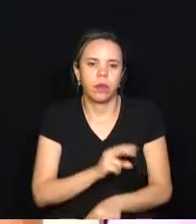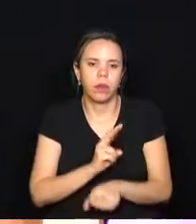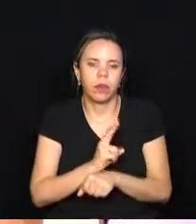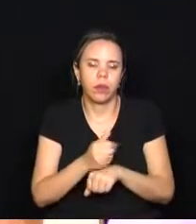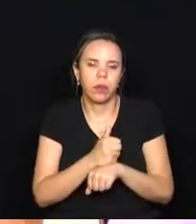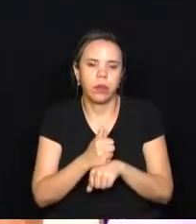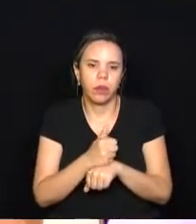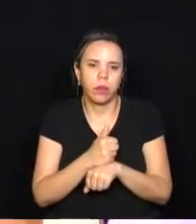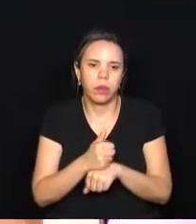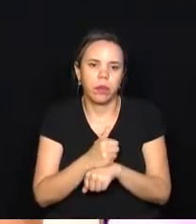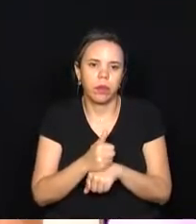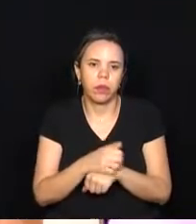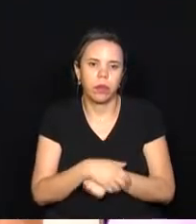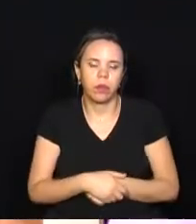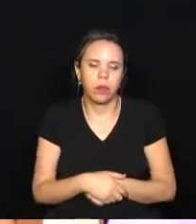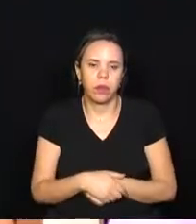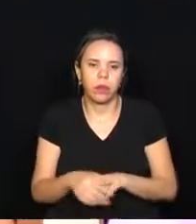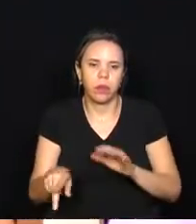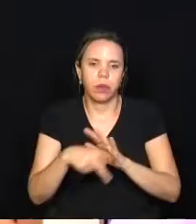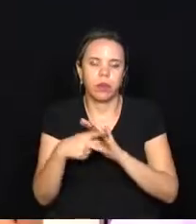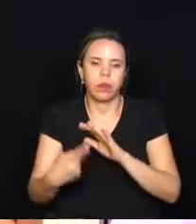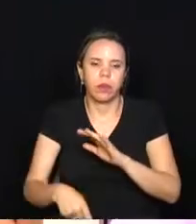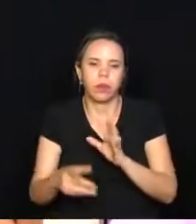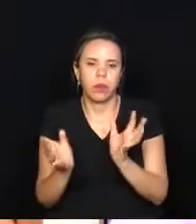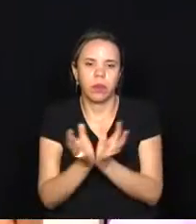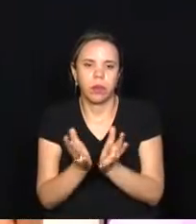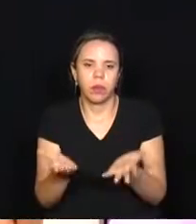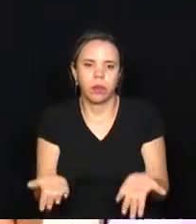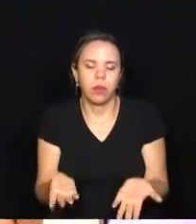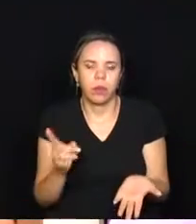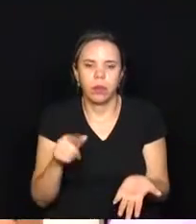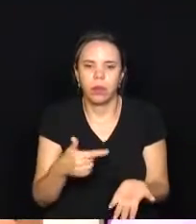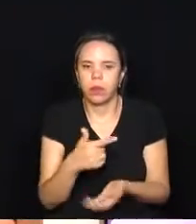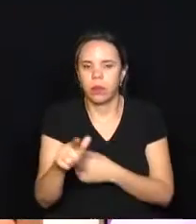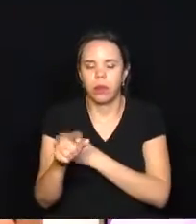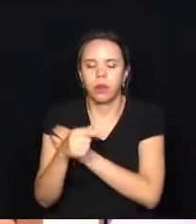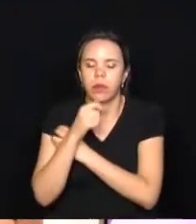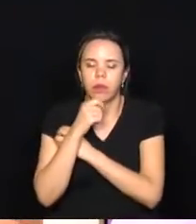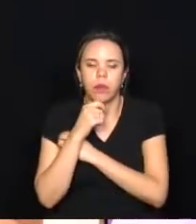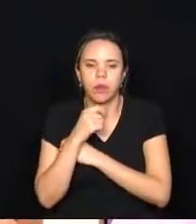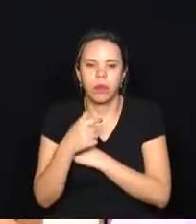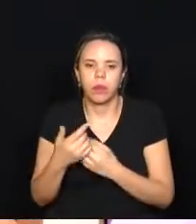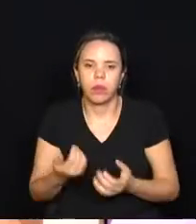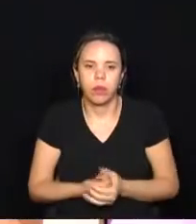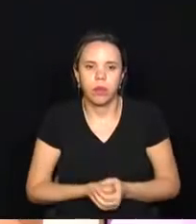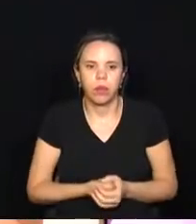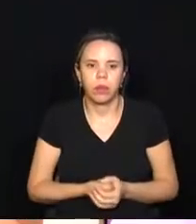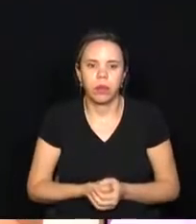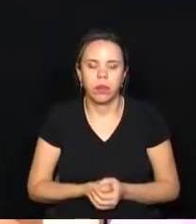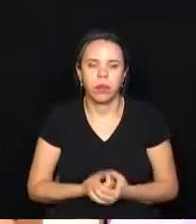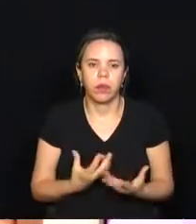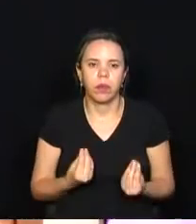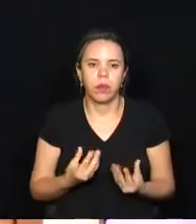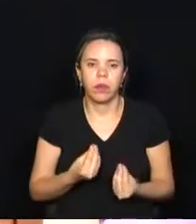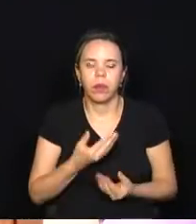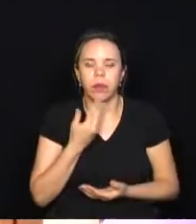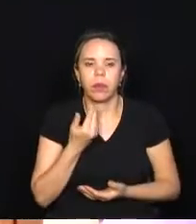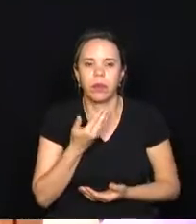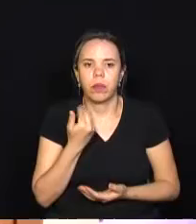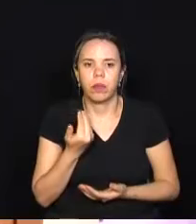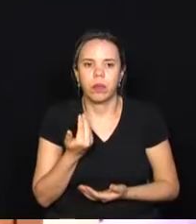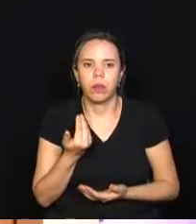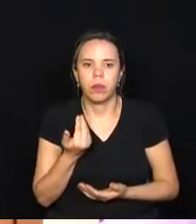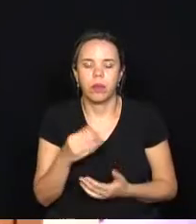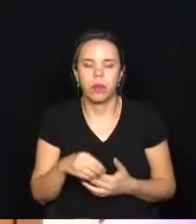cuidadores da própria comunidade. Né? Isso não existe aqui ainda. Né? Quer dizer, e é muito fácil, né? É